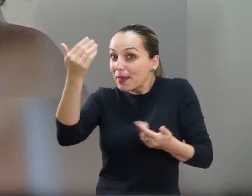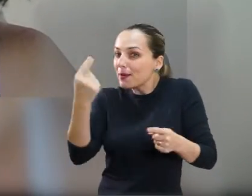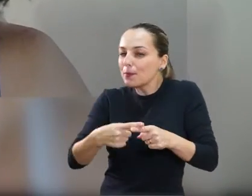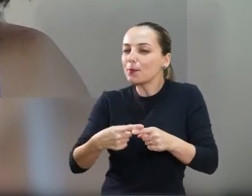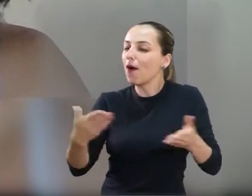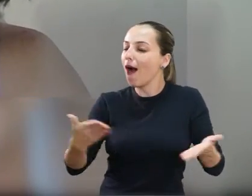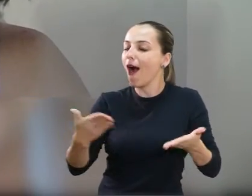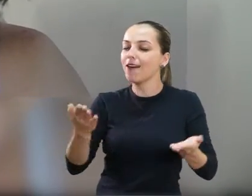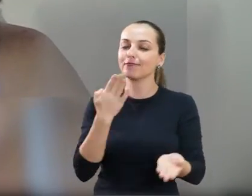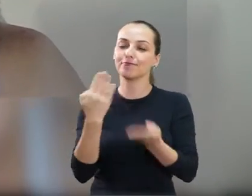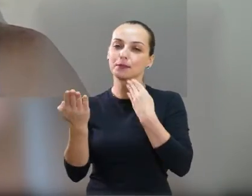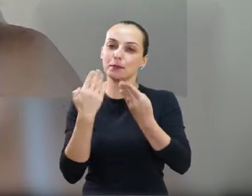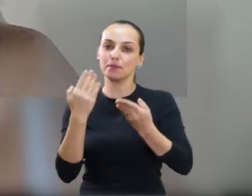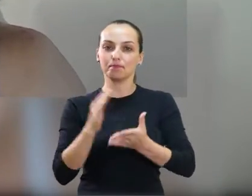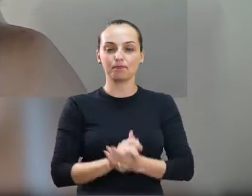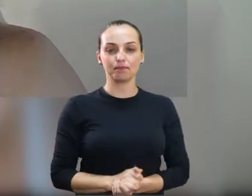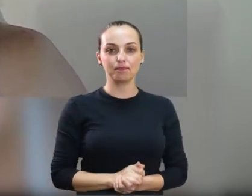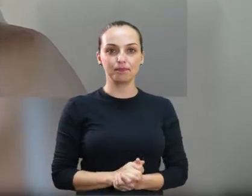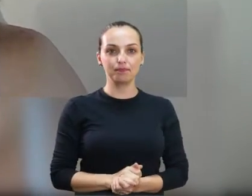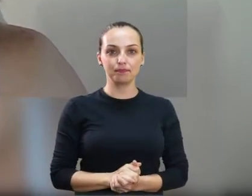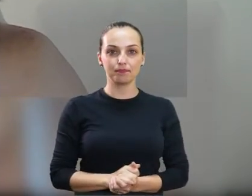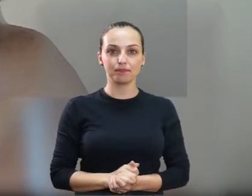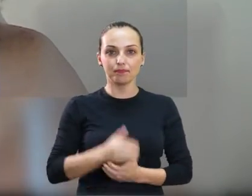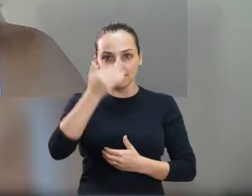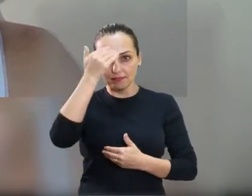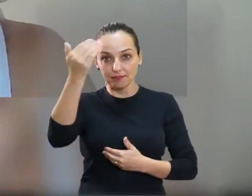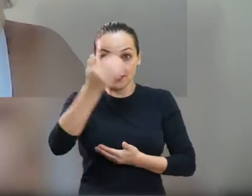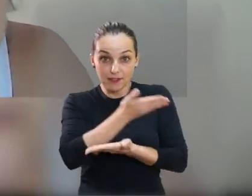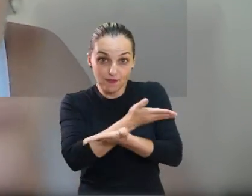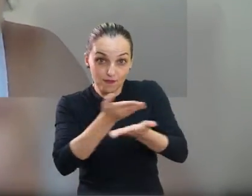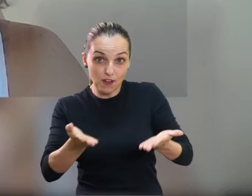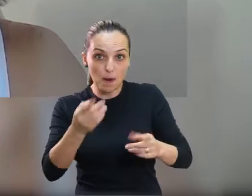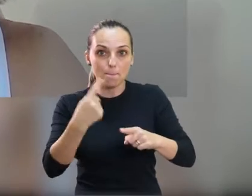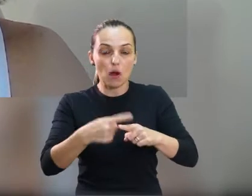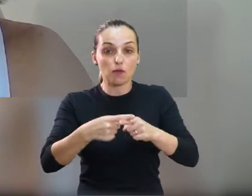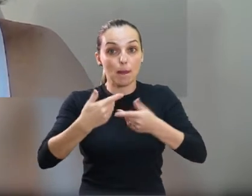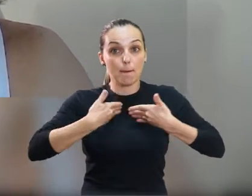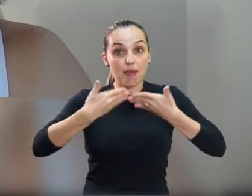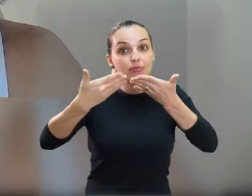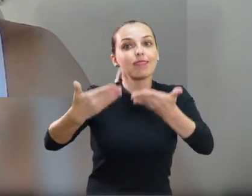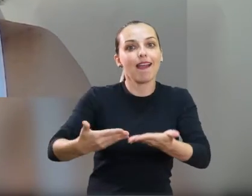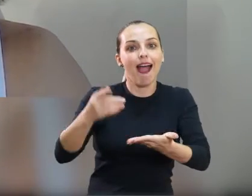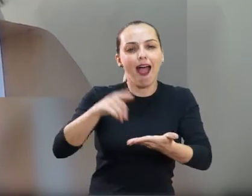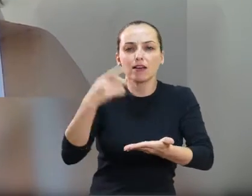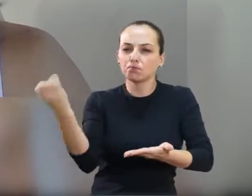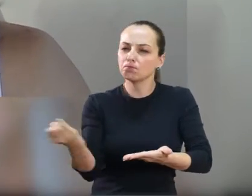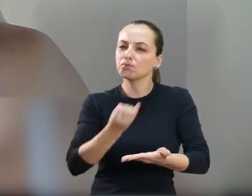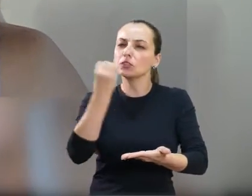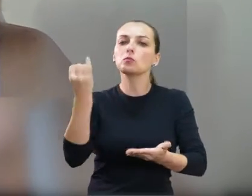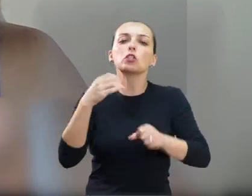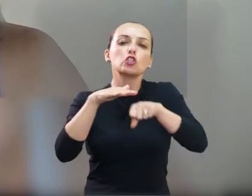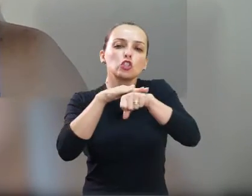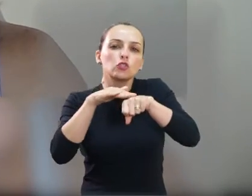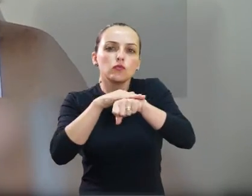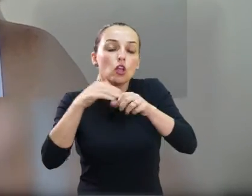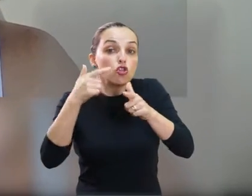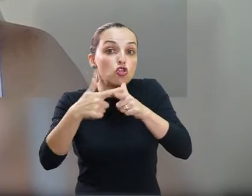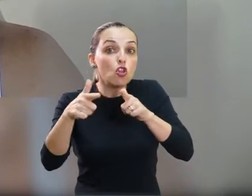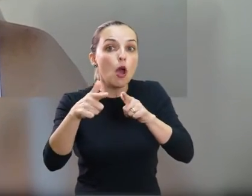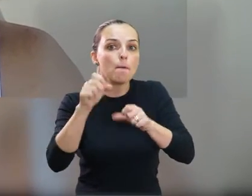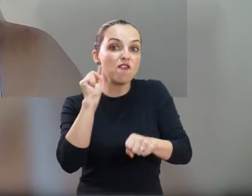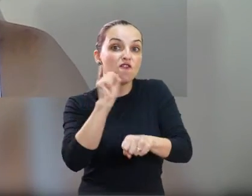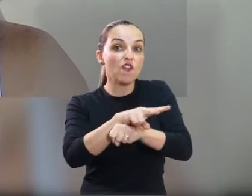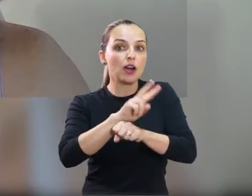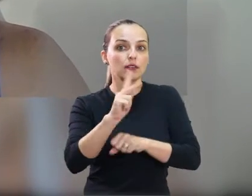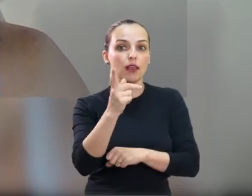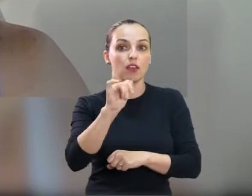Obrigada a vocês pelo convite. Muito importante estarmos aqui conversando sobre a questão de transmissão do vírus HIV no